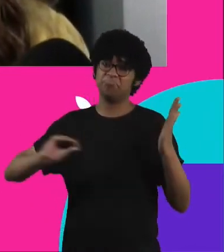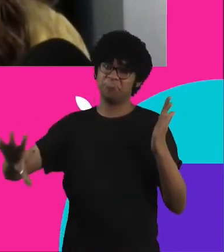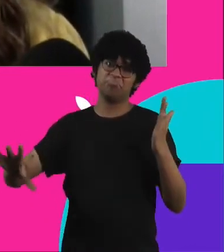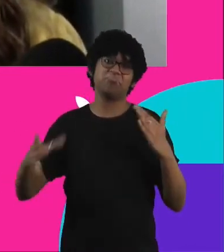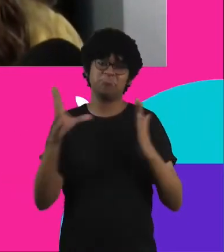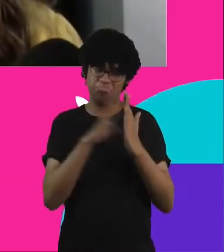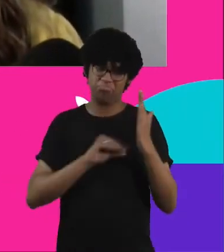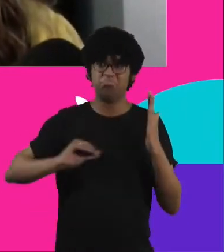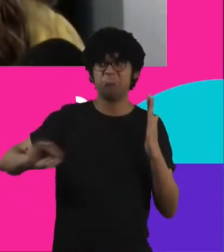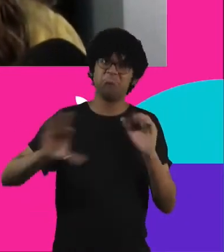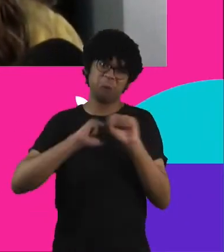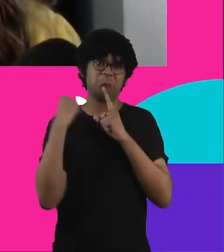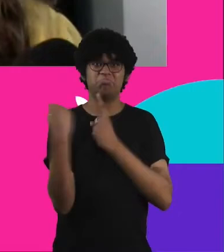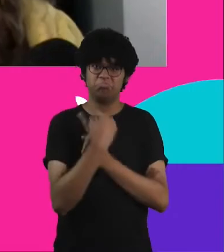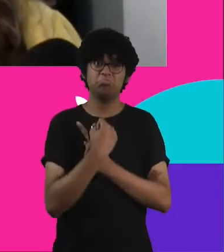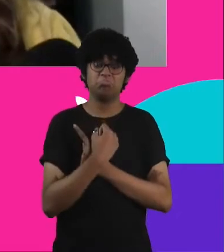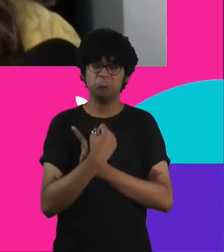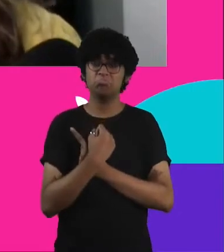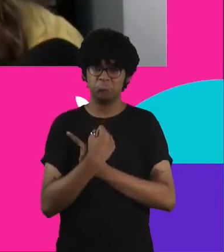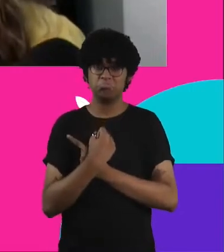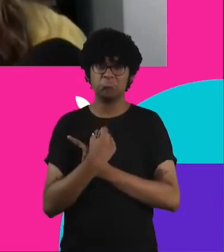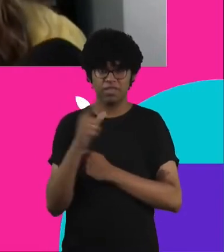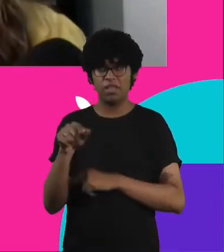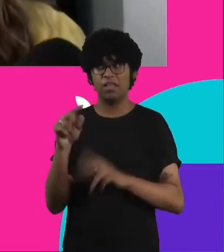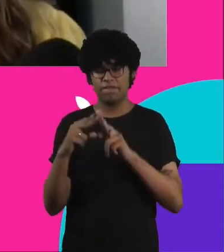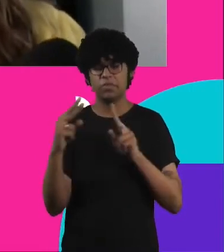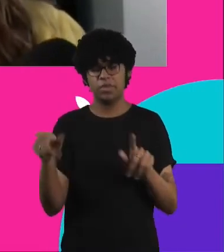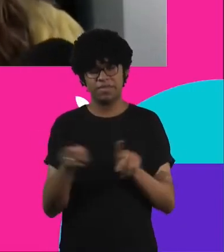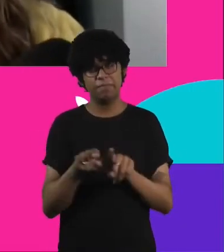na sociedade em âmbito físico, também no espaço virtual.